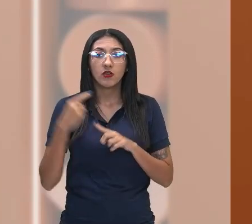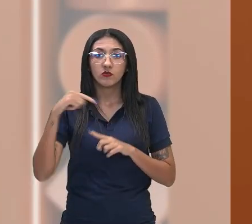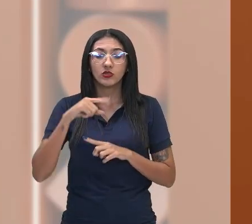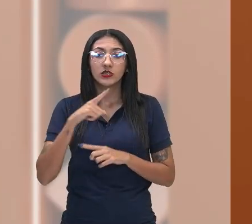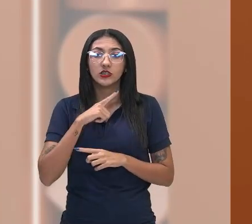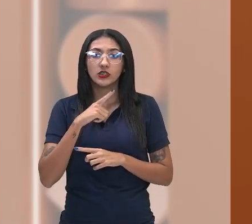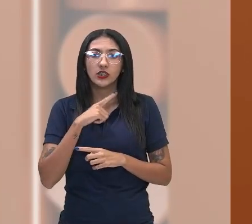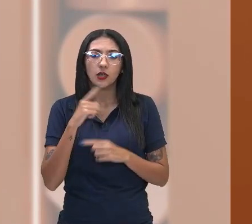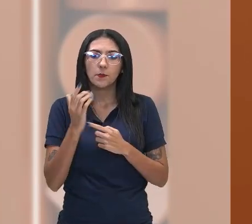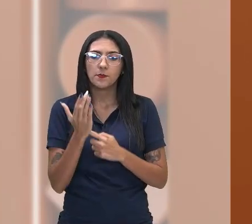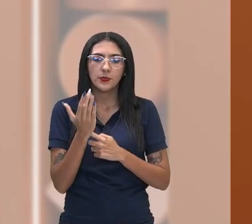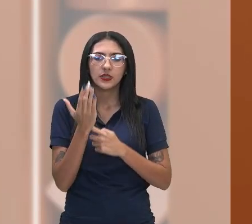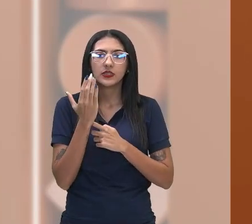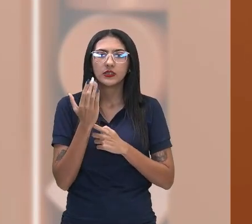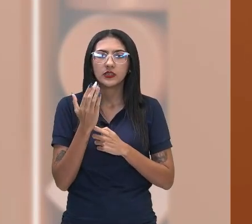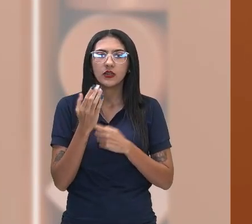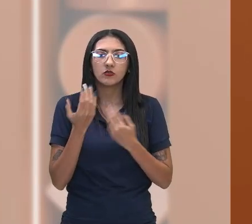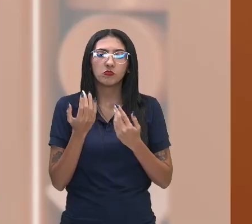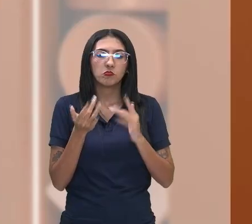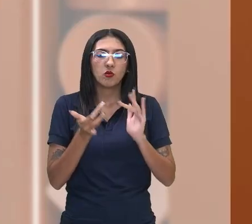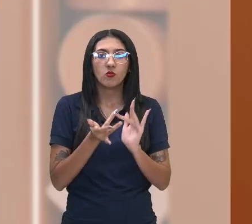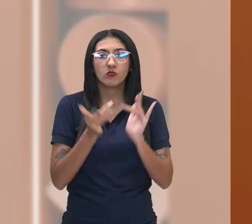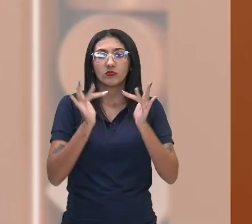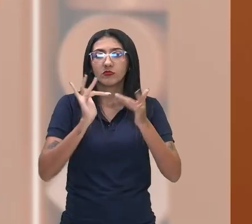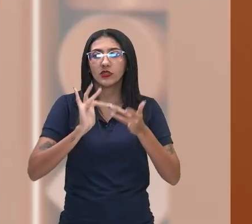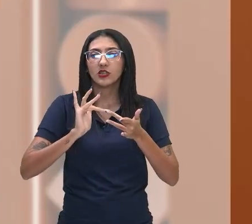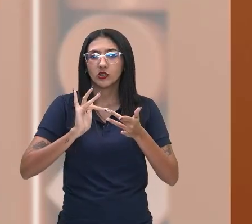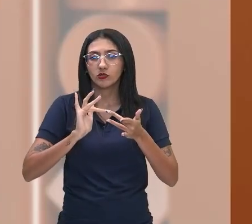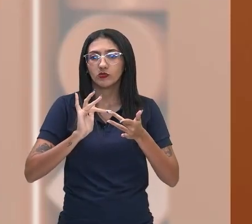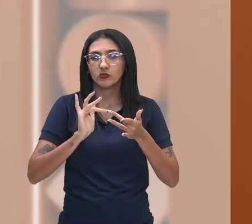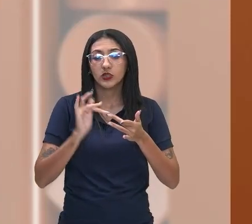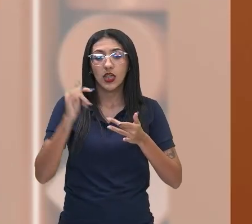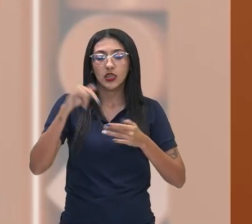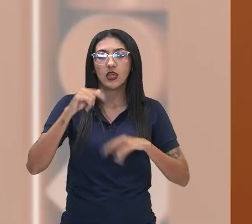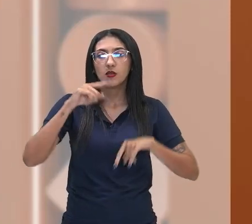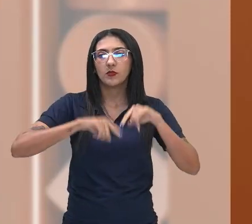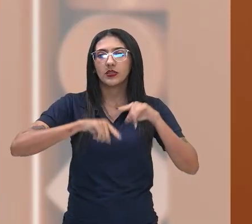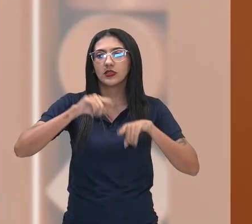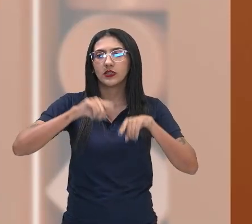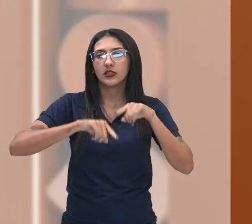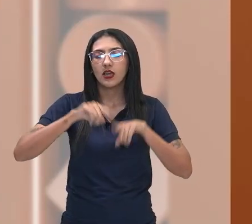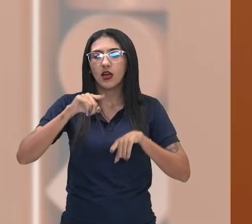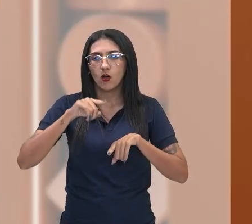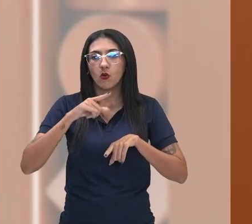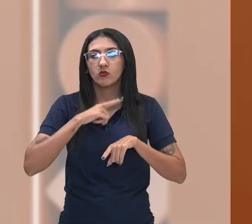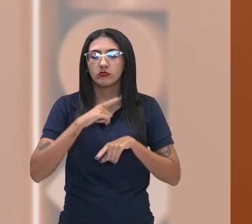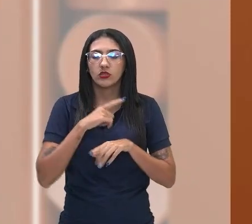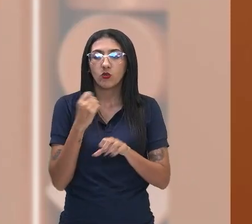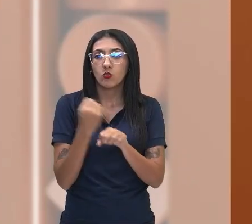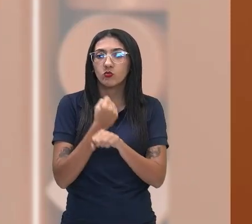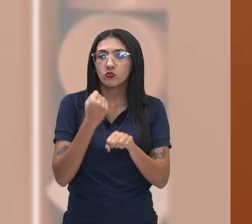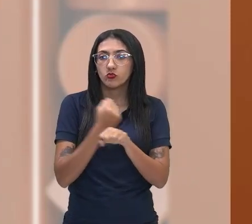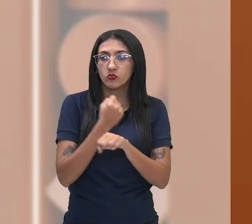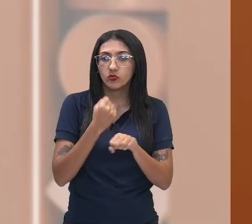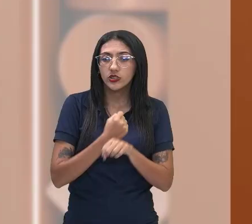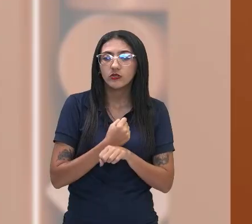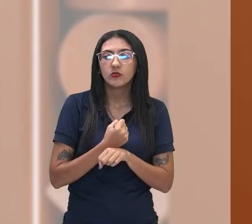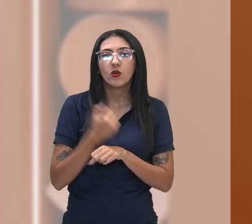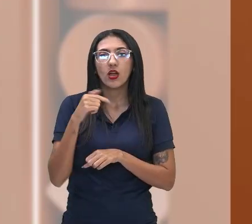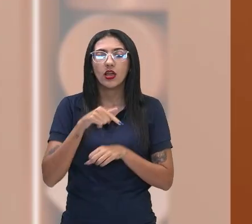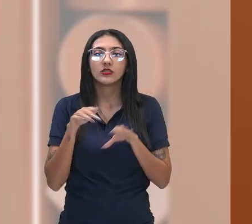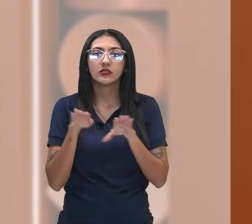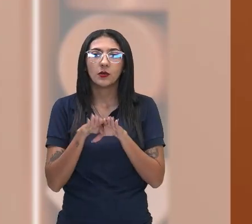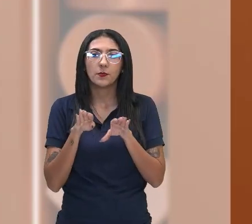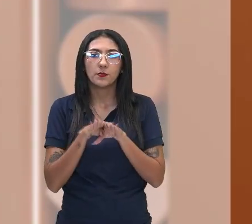elas refletem um contexto que aquele objeto foi construído. Ela reflete,